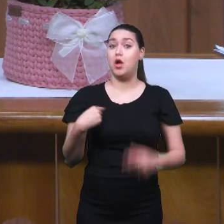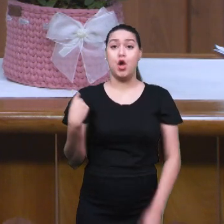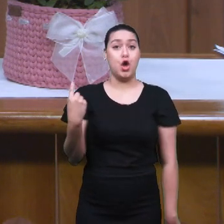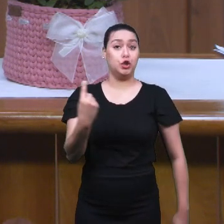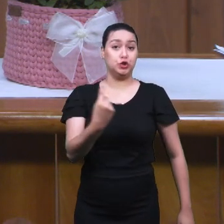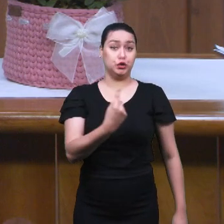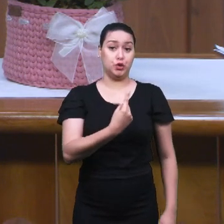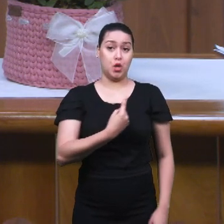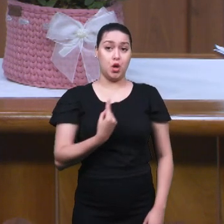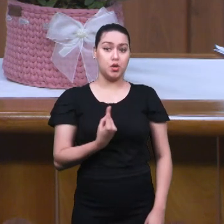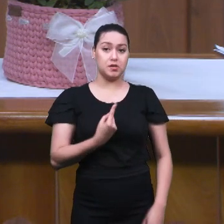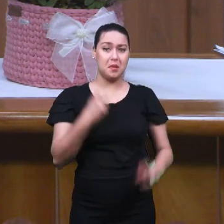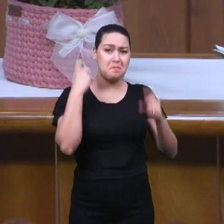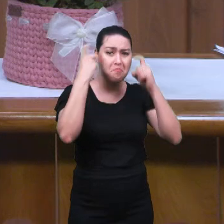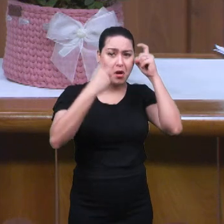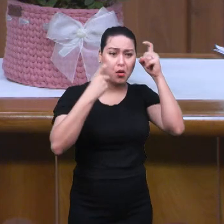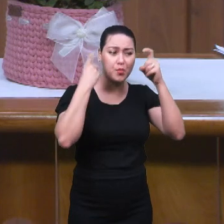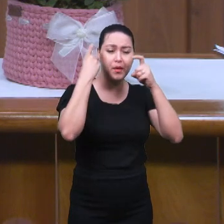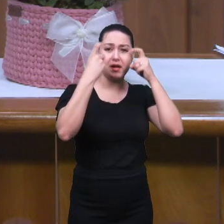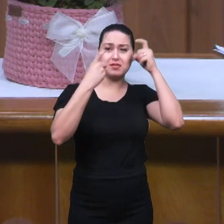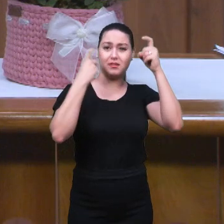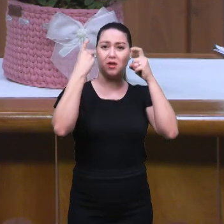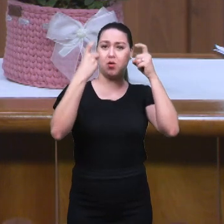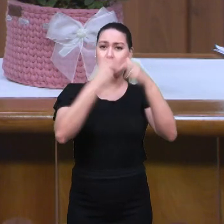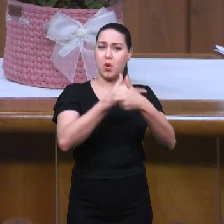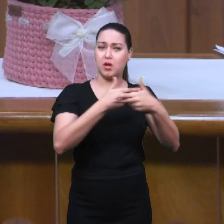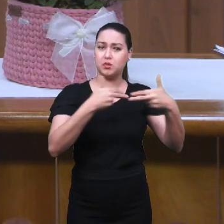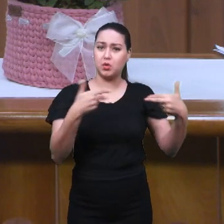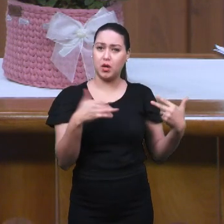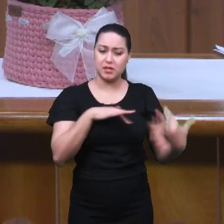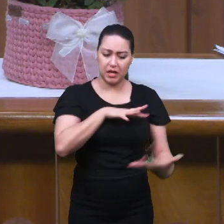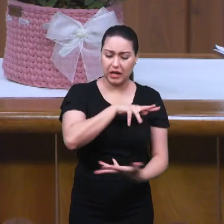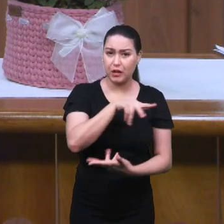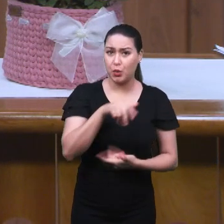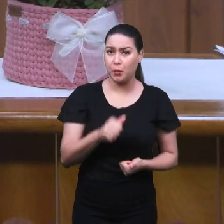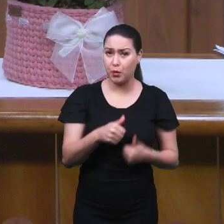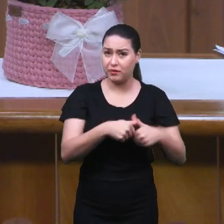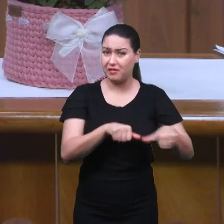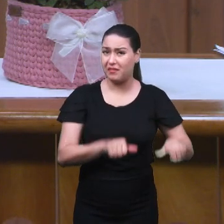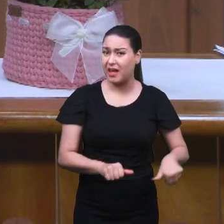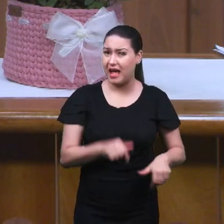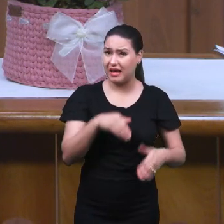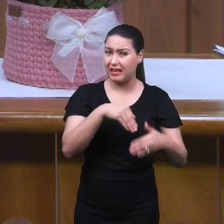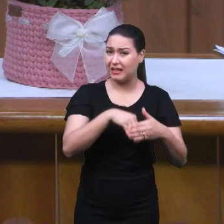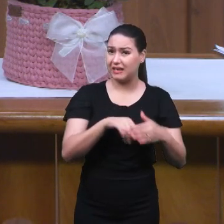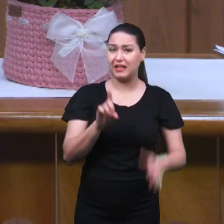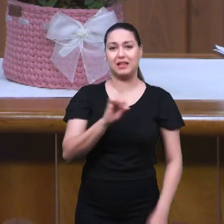é simplesmente com isso. As coisas estão em nossa volta, estamos vendo, estamos ouvindo,